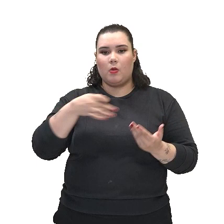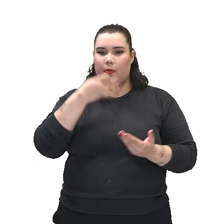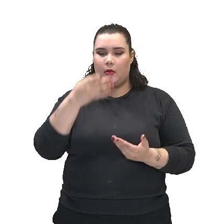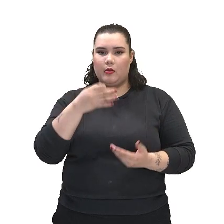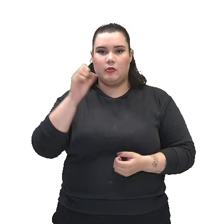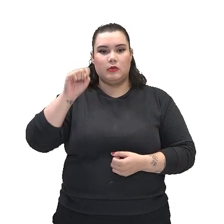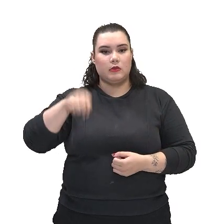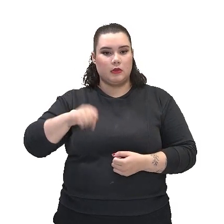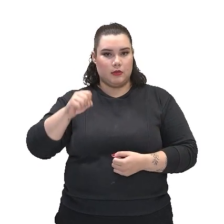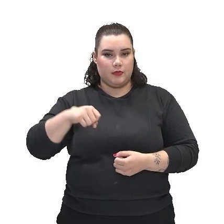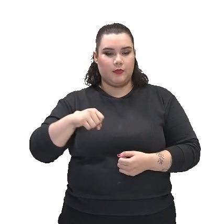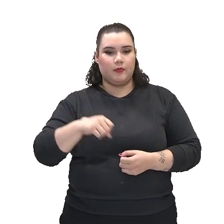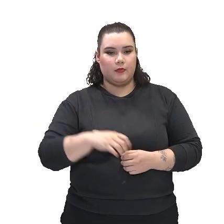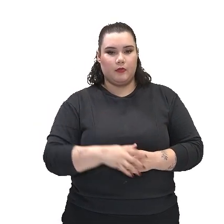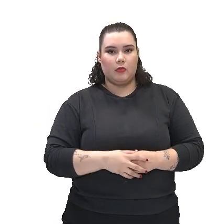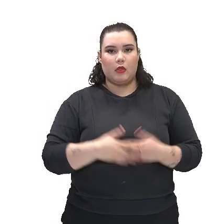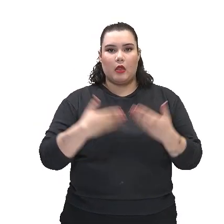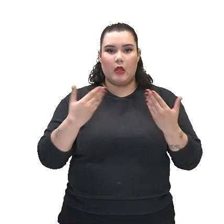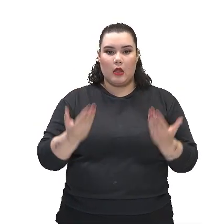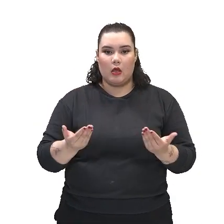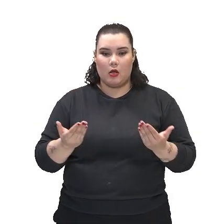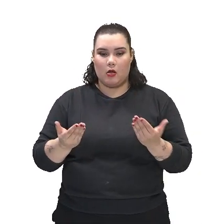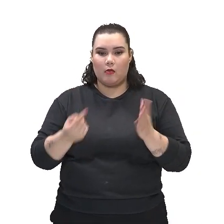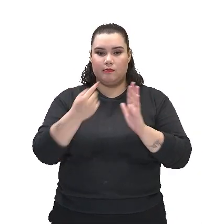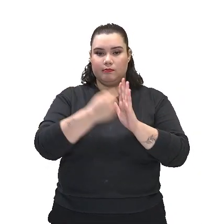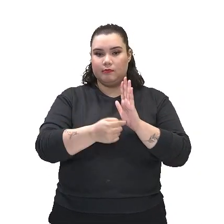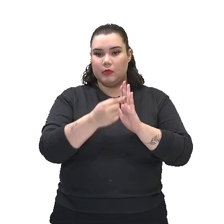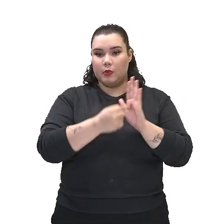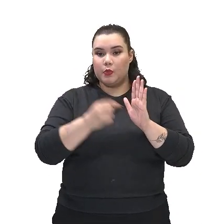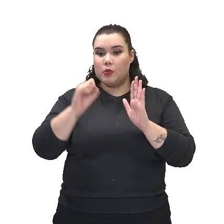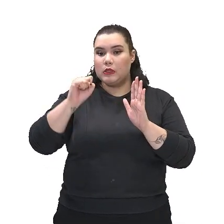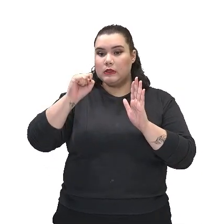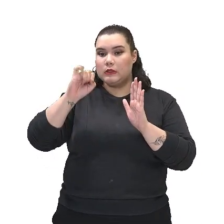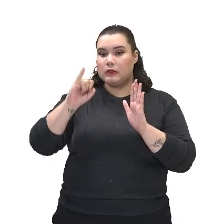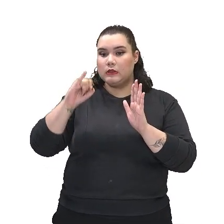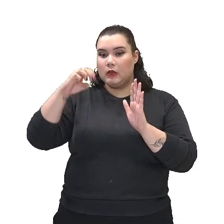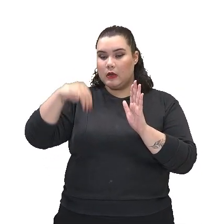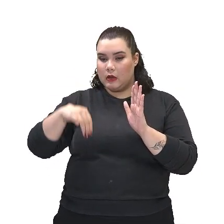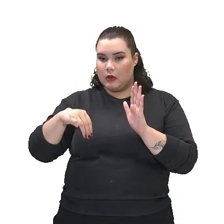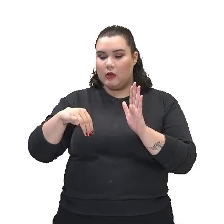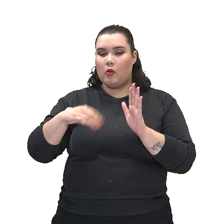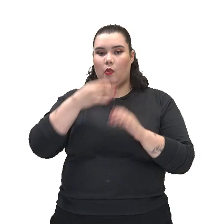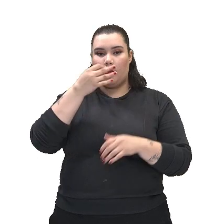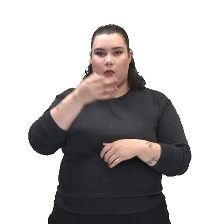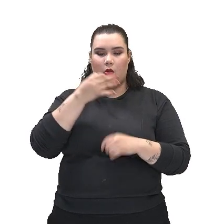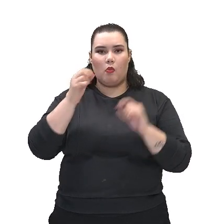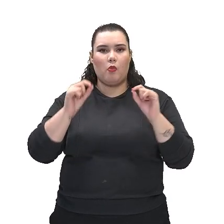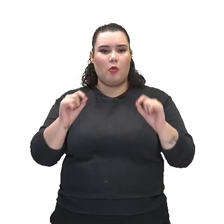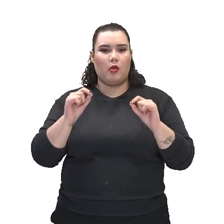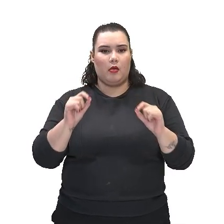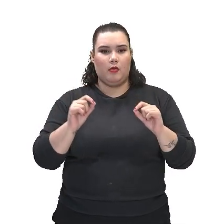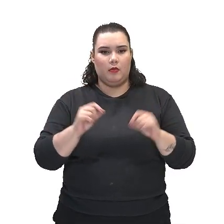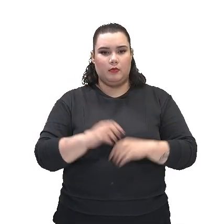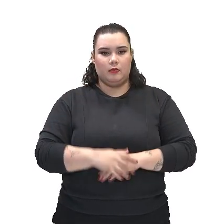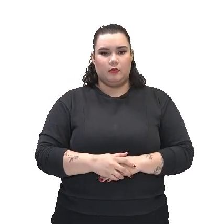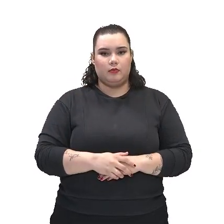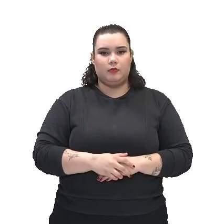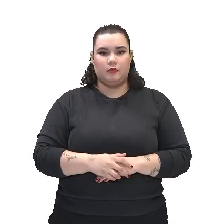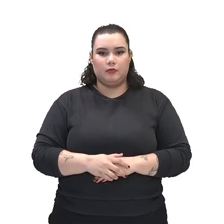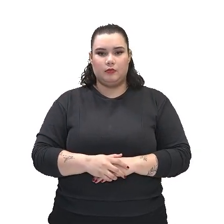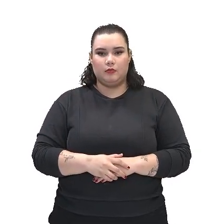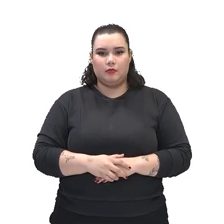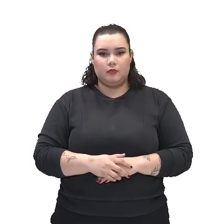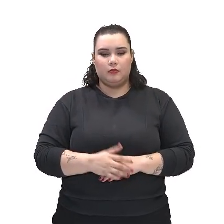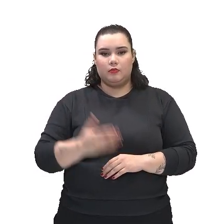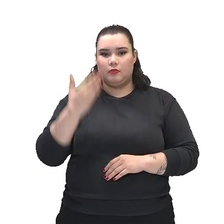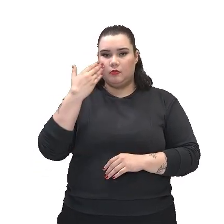debatedora, sim. Então percebam que ela evidencia esse ponto de vista e o que ela diz, o que ela afirma com as suas palavras. Olha aí o